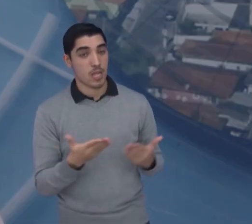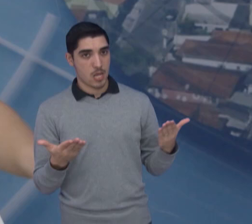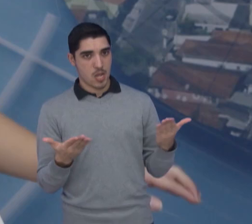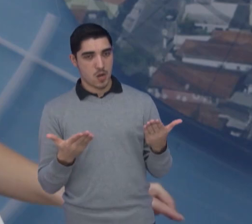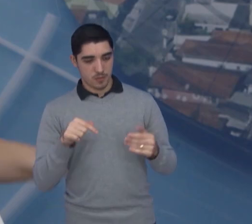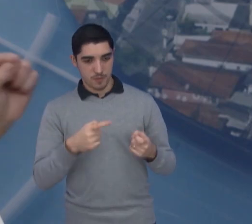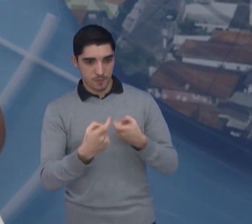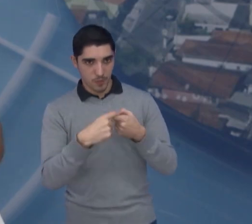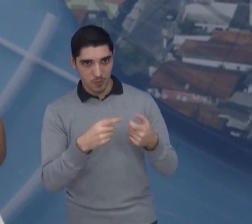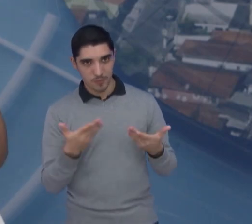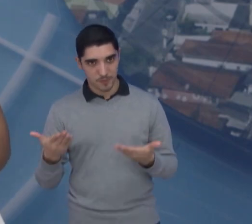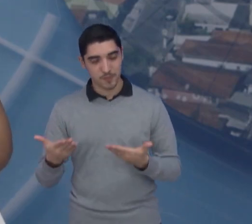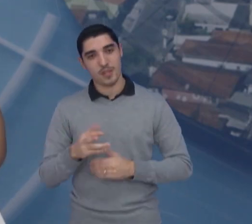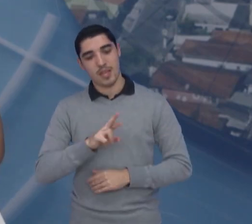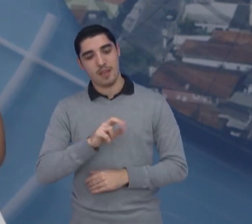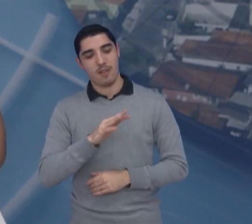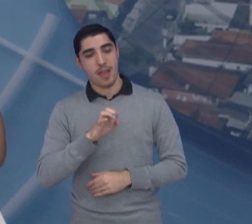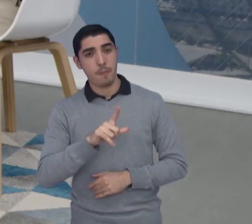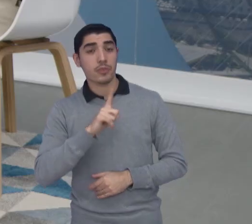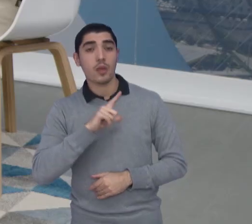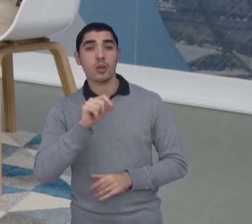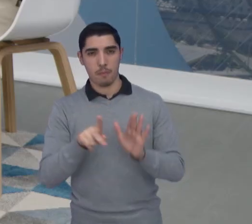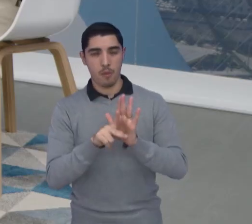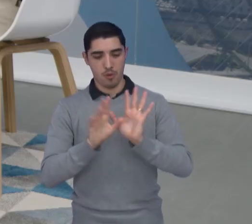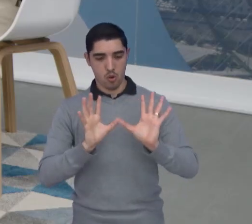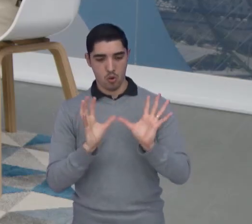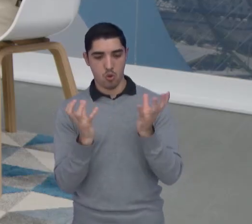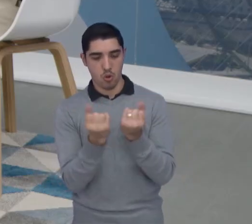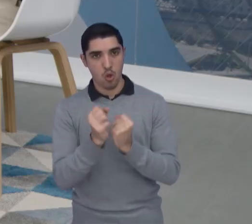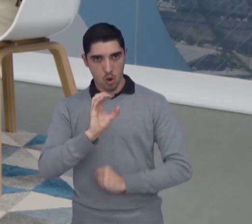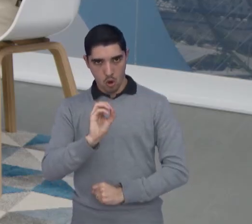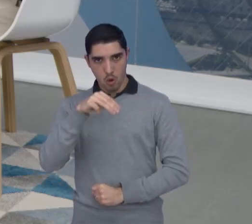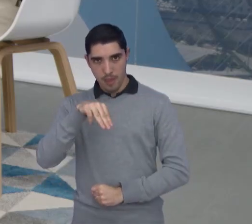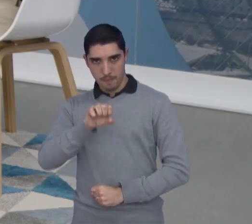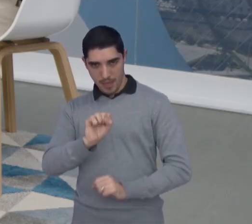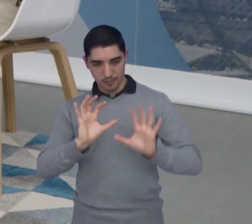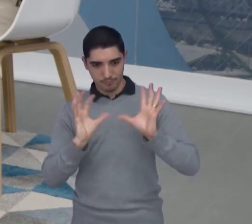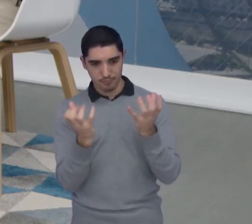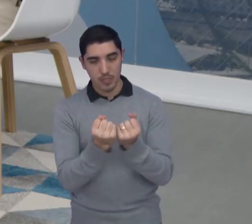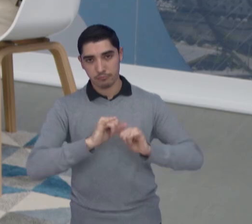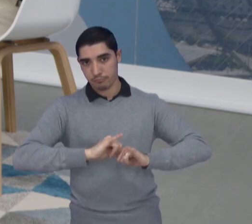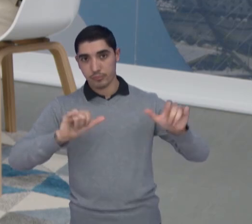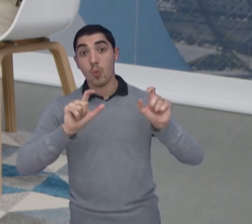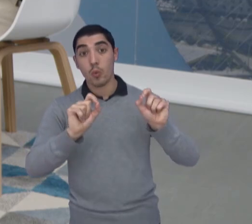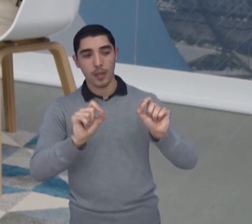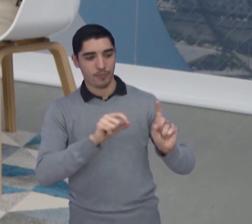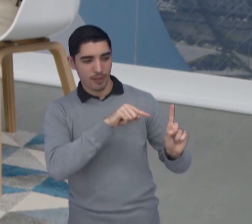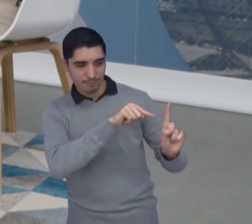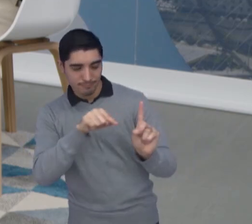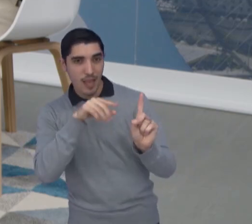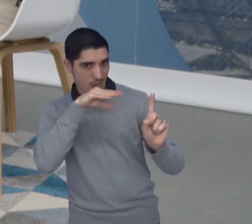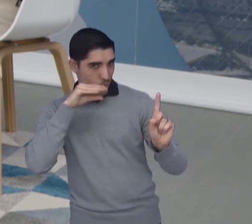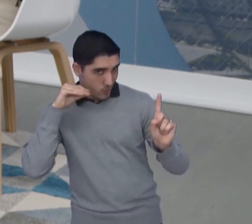Rafael. Rafael, a gente tem um dado aqui da Organização Mundial da Saúde que, em média, 14% dos adolescentes, eles